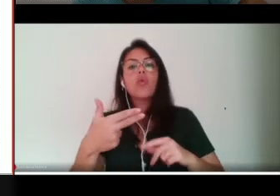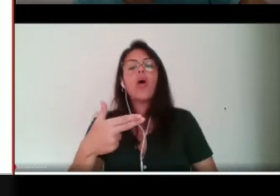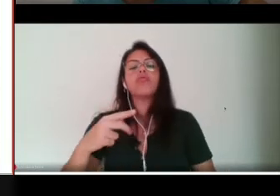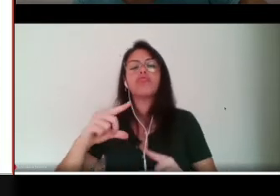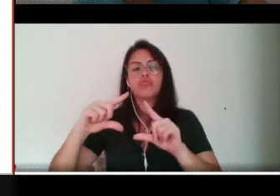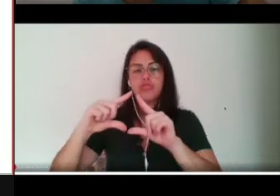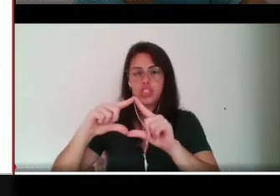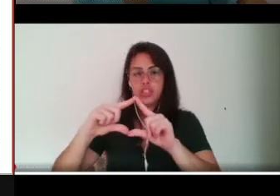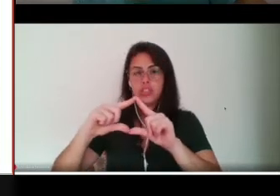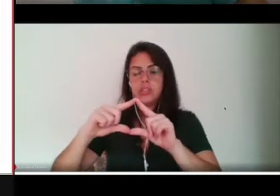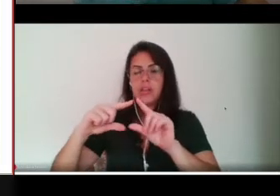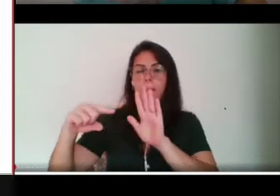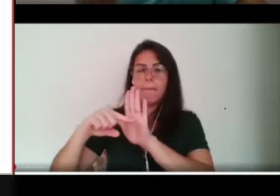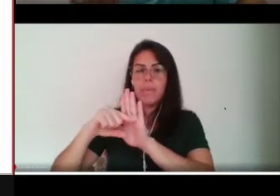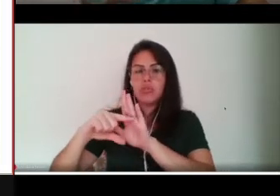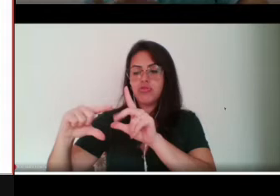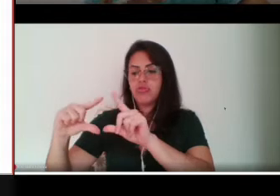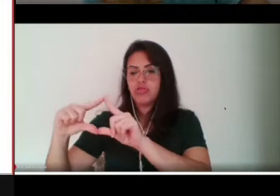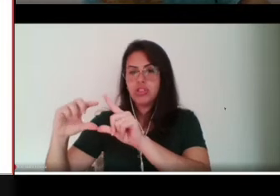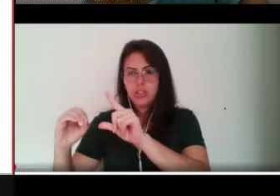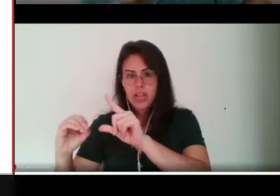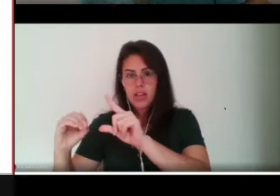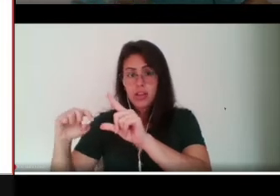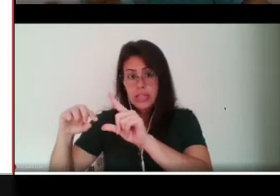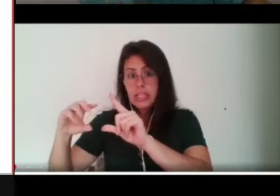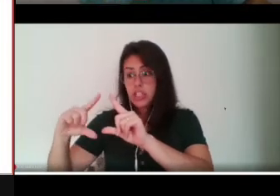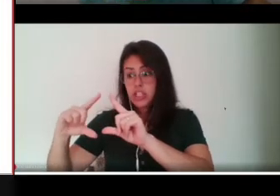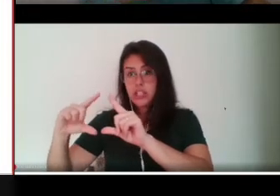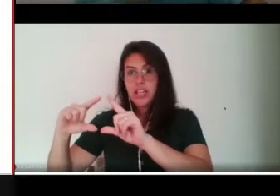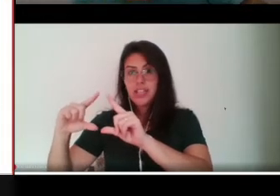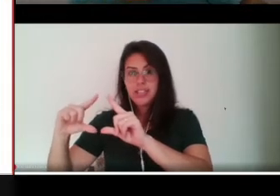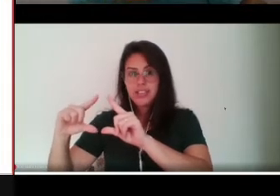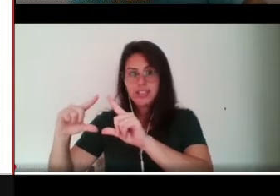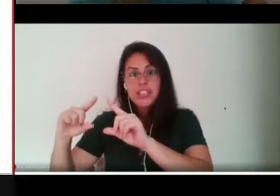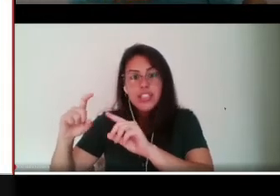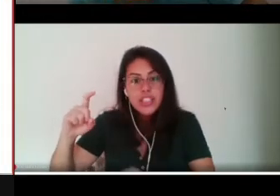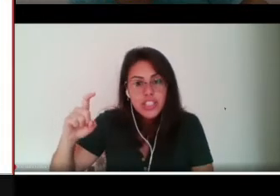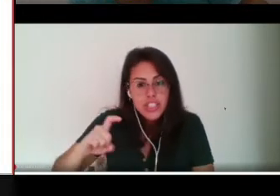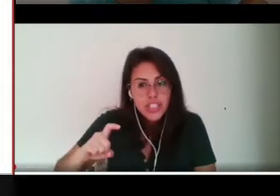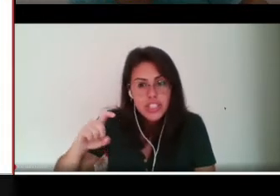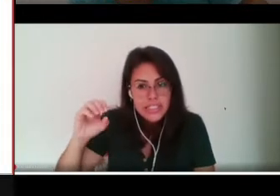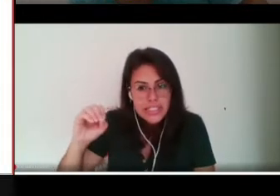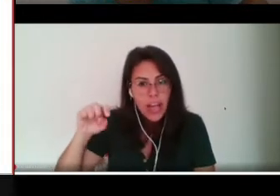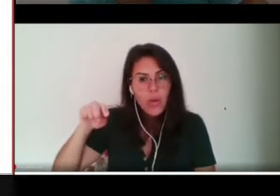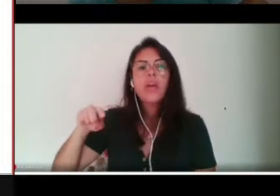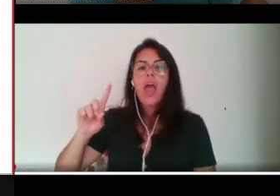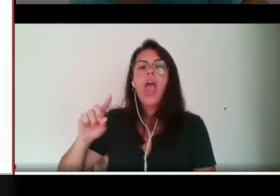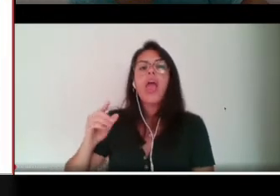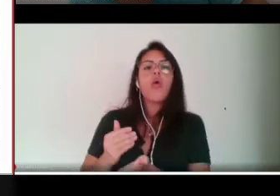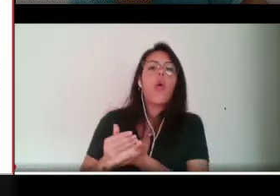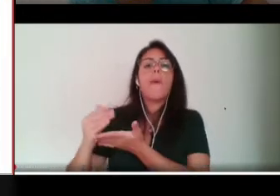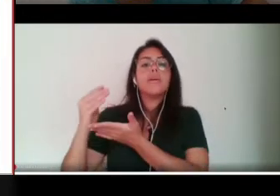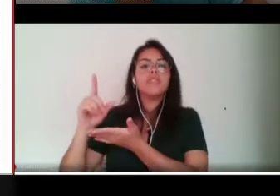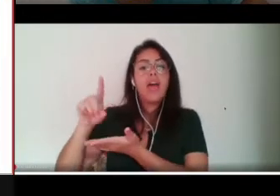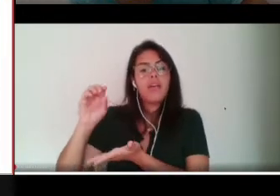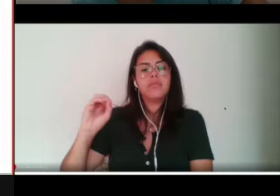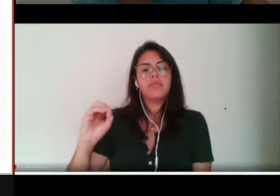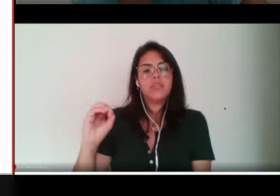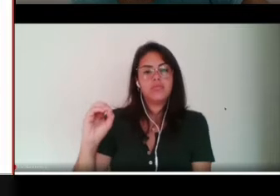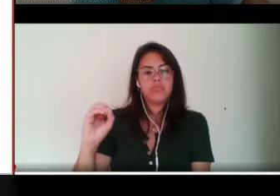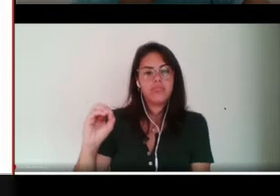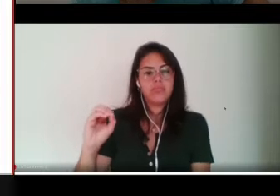0, eu estou dizendo que a posição inicial é igual a 0, né? Então, esse ΔX1 aqui,